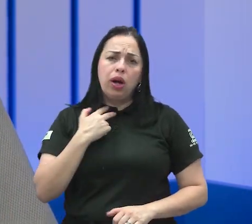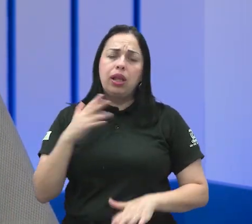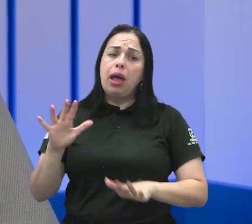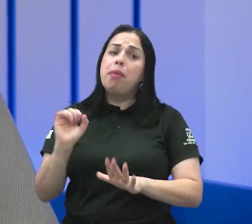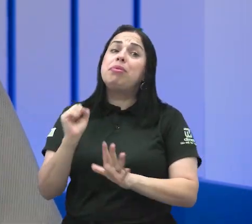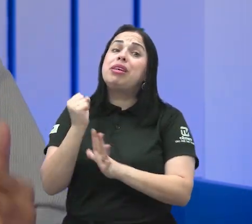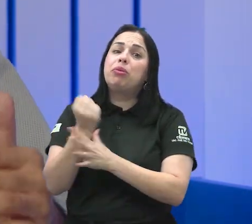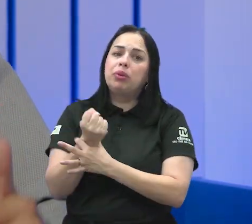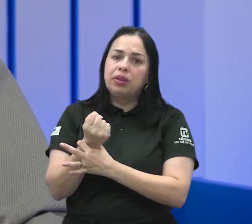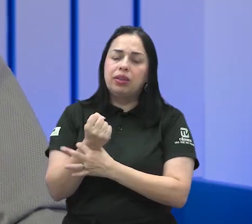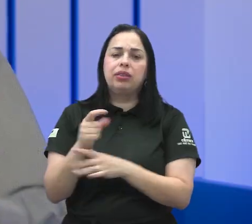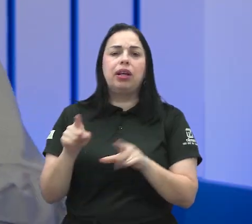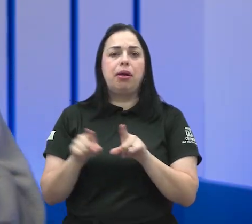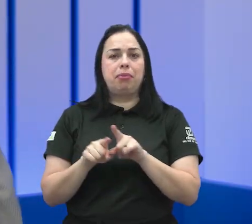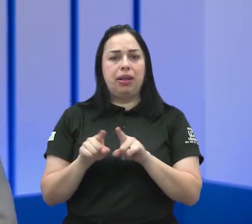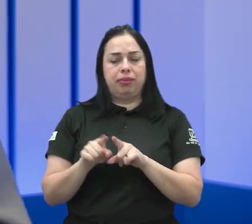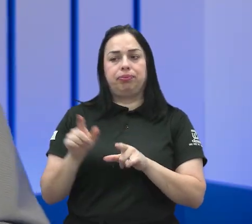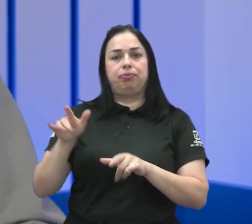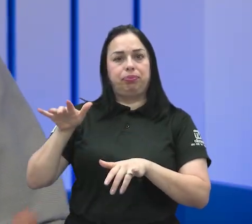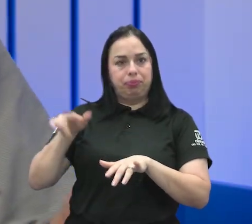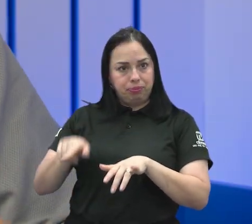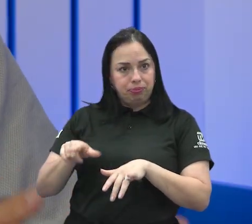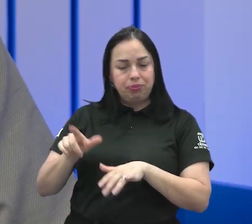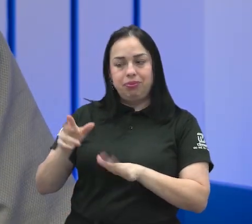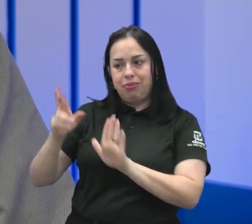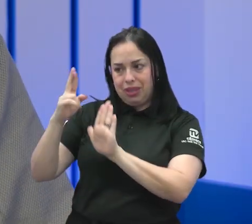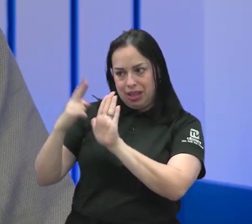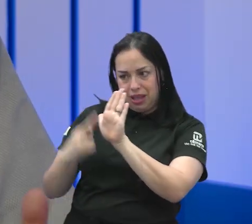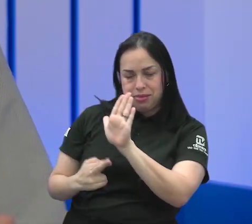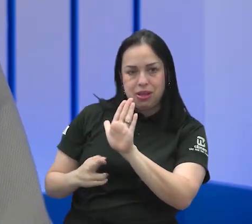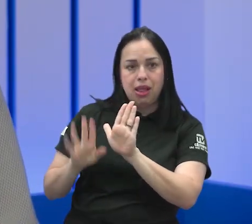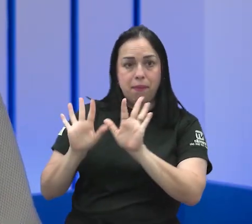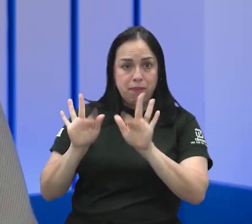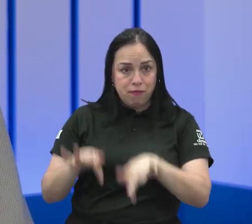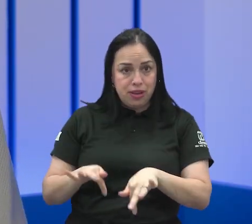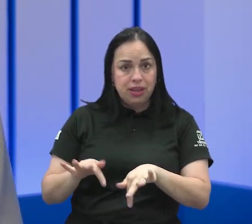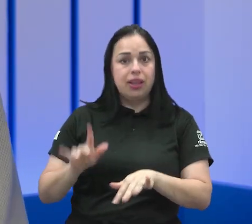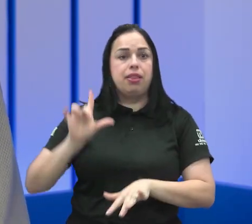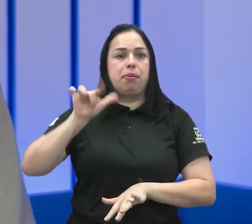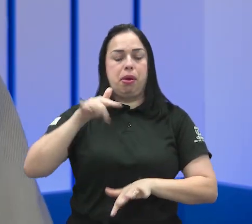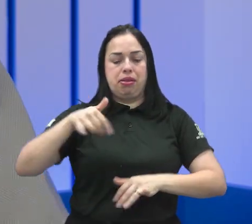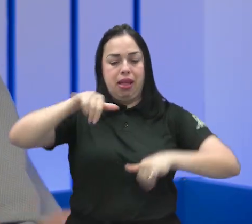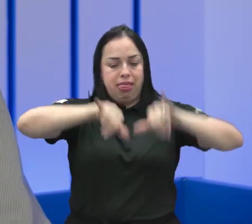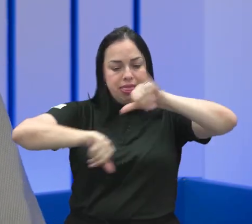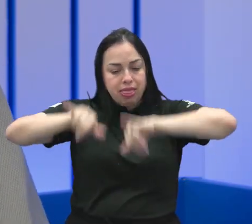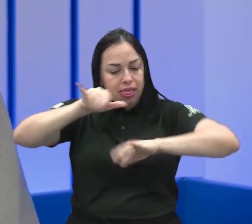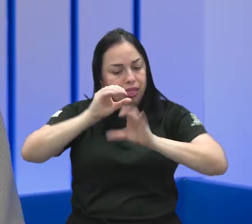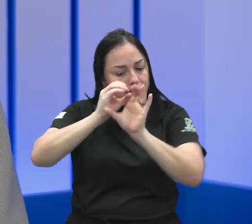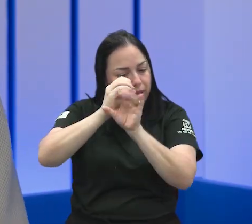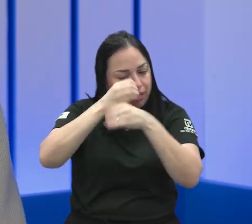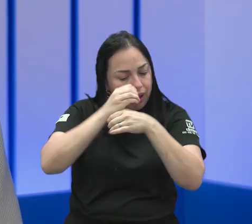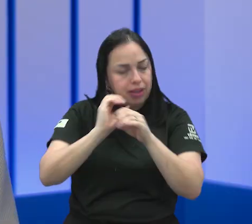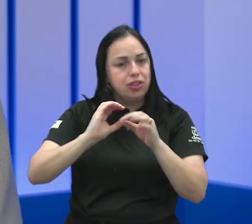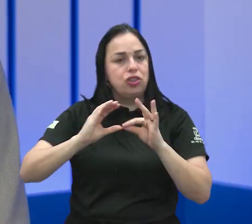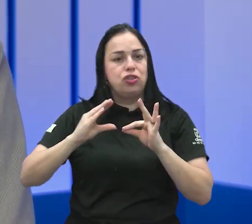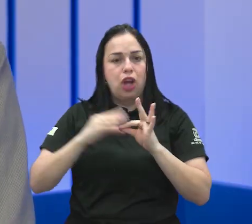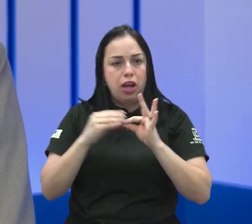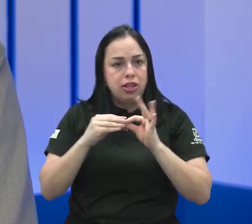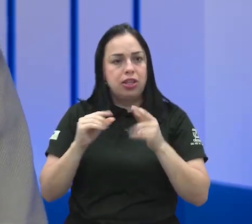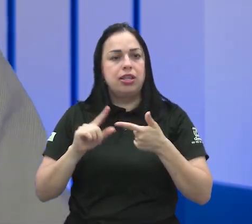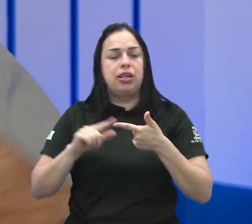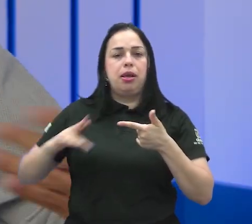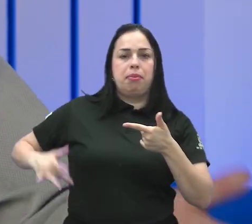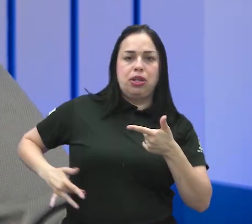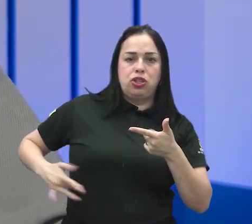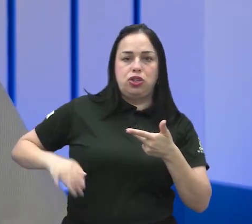triagem clínica, também é feito os exames sorológicos naquela bolsa, naquela amostra de sangue da bolsa doada. Então é feito o exame de